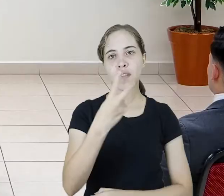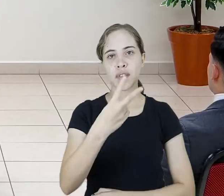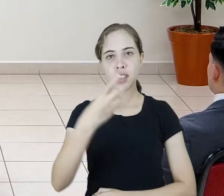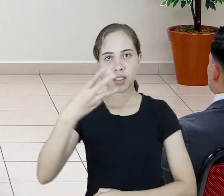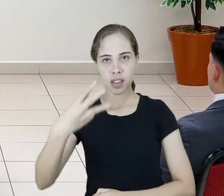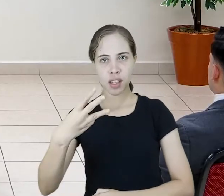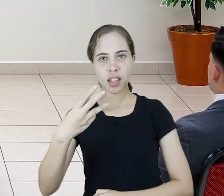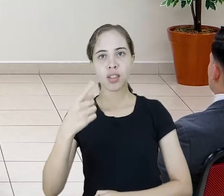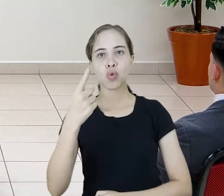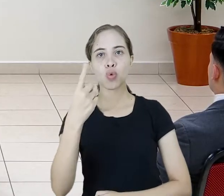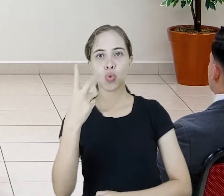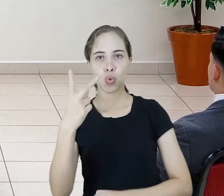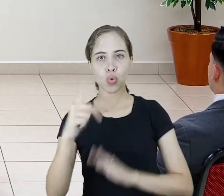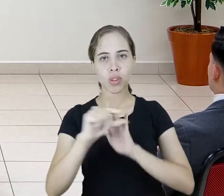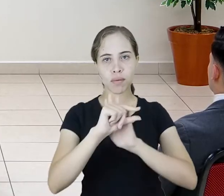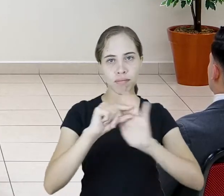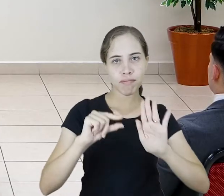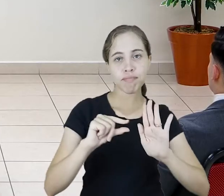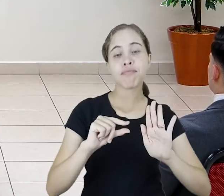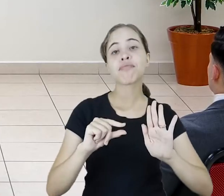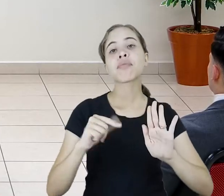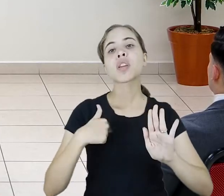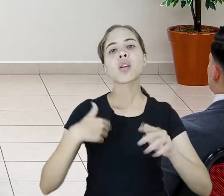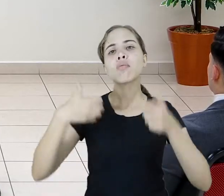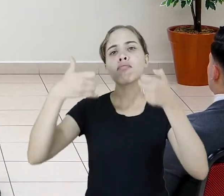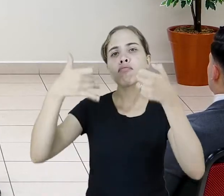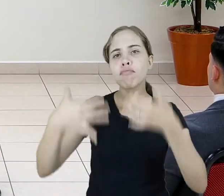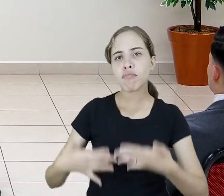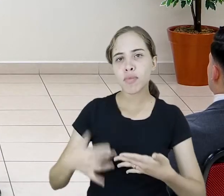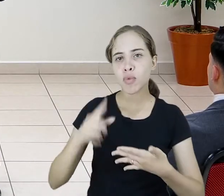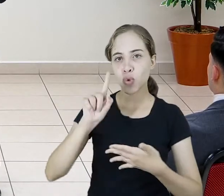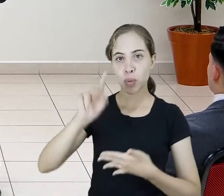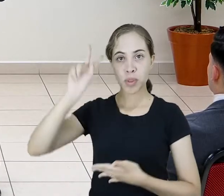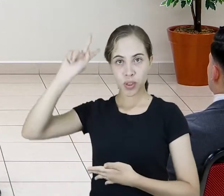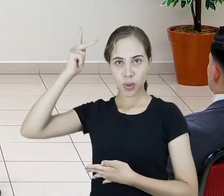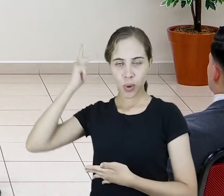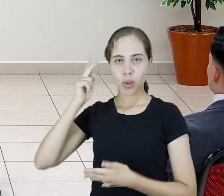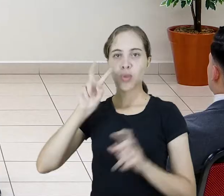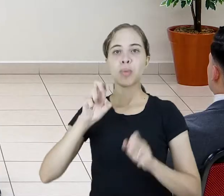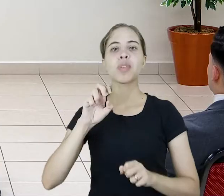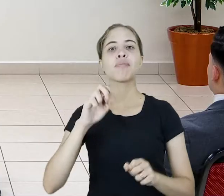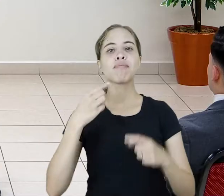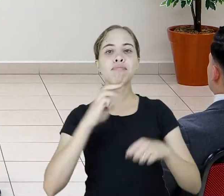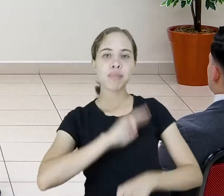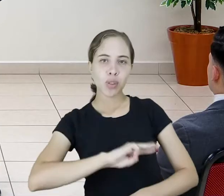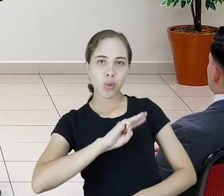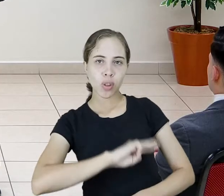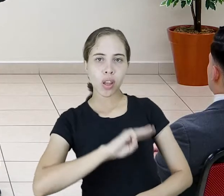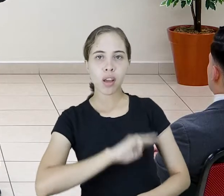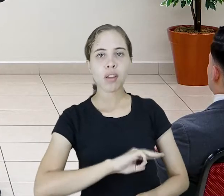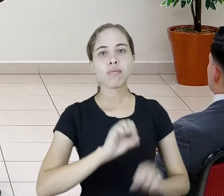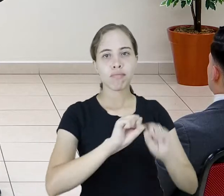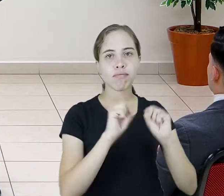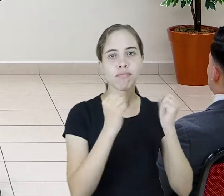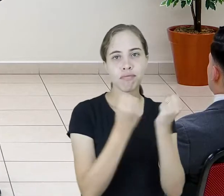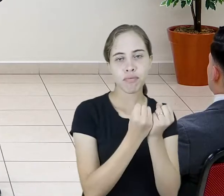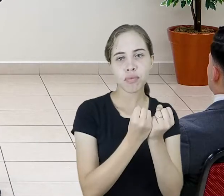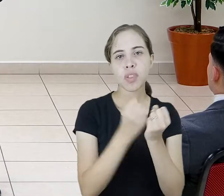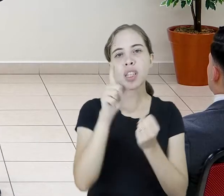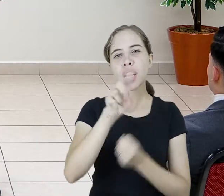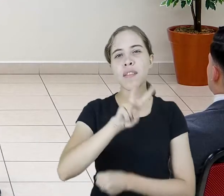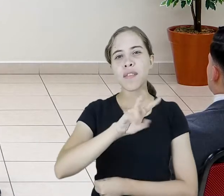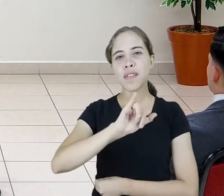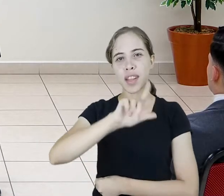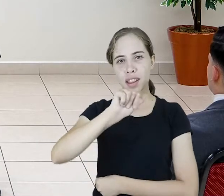123:12. Essa história a que me referi, a história do seminário missionário, aconteceu na ala Nilo Wolff, em